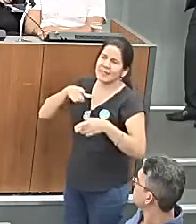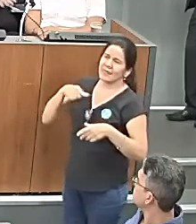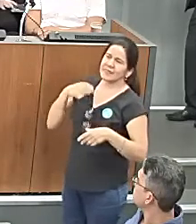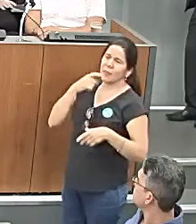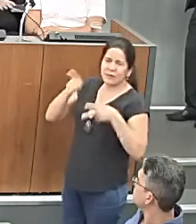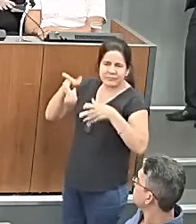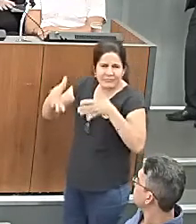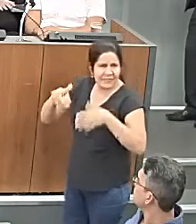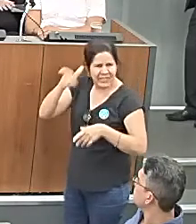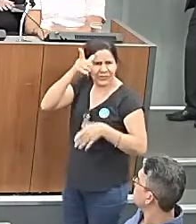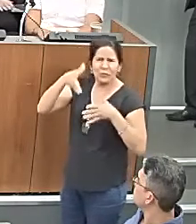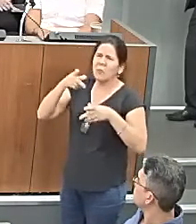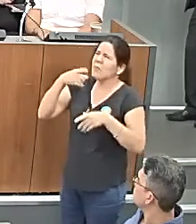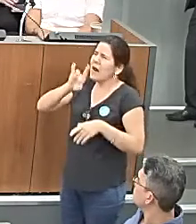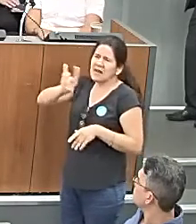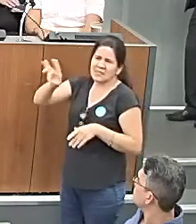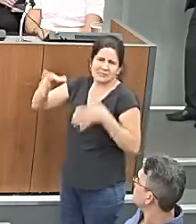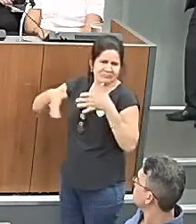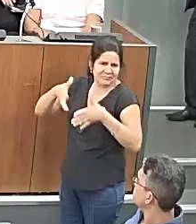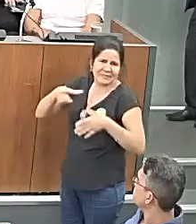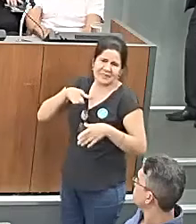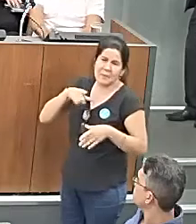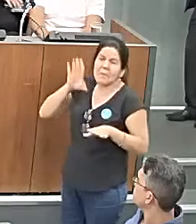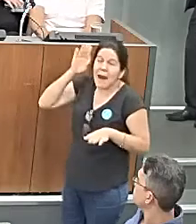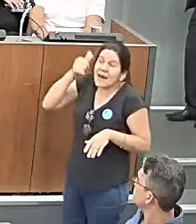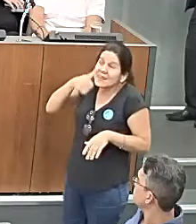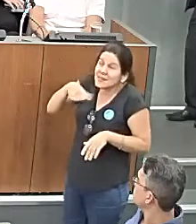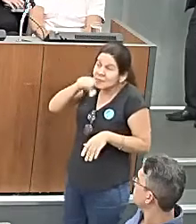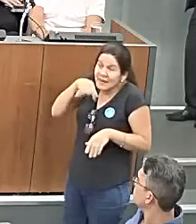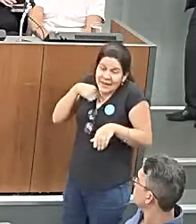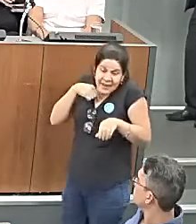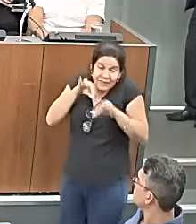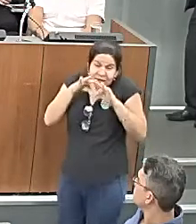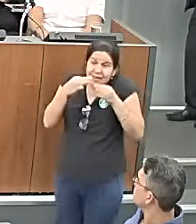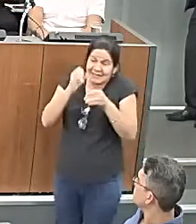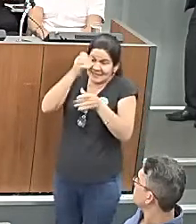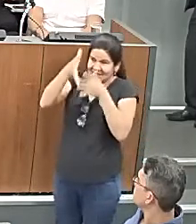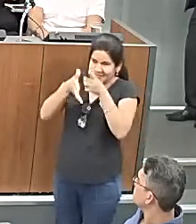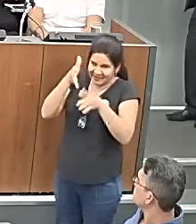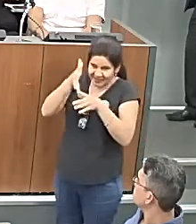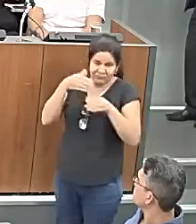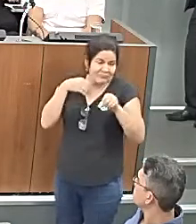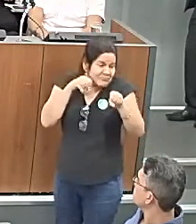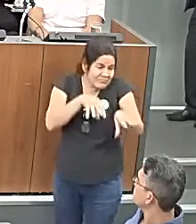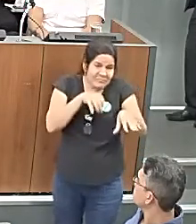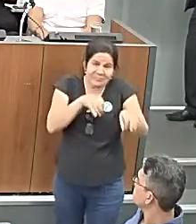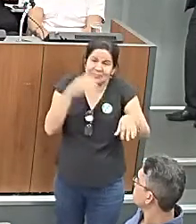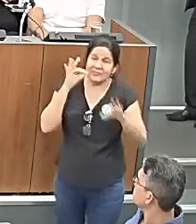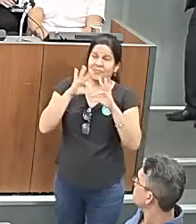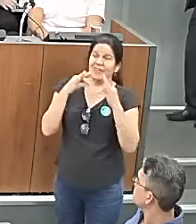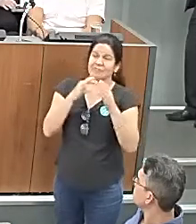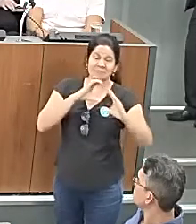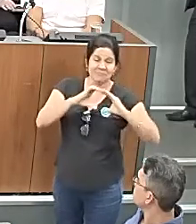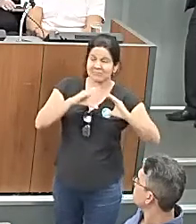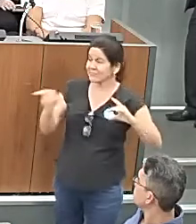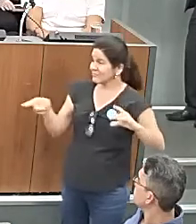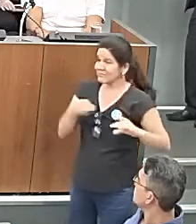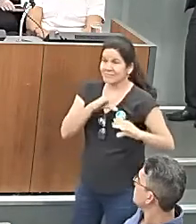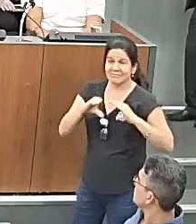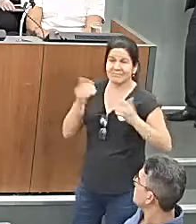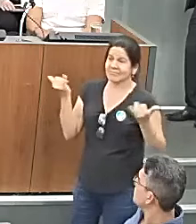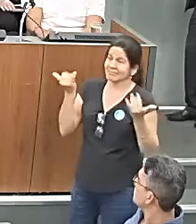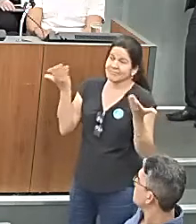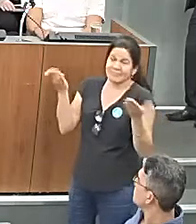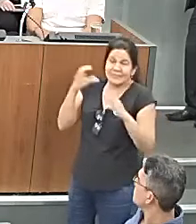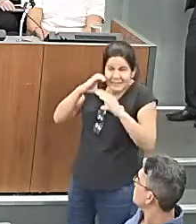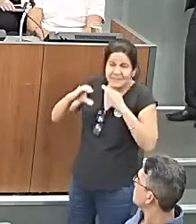alunos ouvintes se sentem isoladas, tristes e solitárias. Uma escola bilíngue, onde as crianças estarão com seus